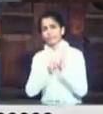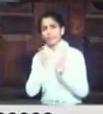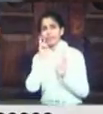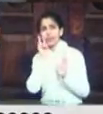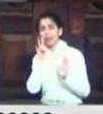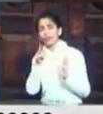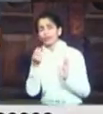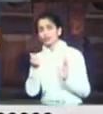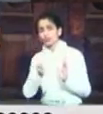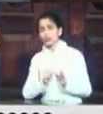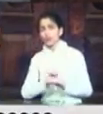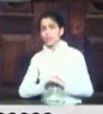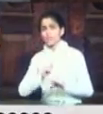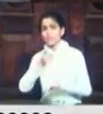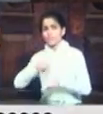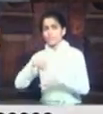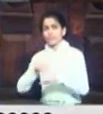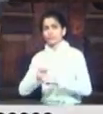exterior.